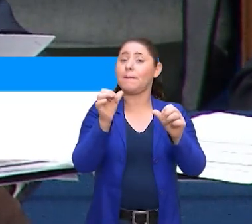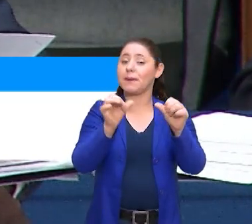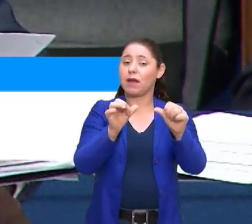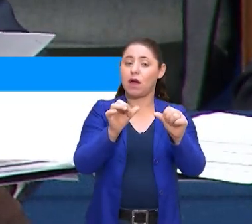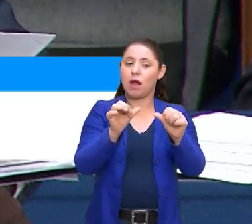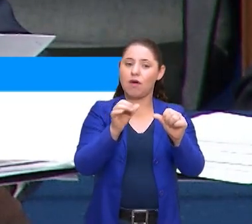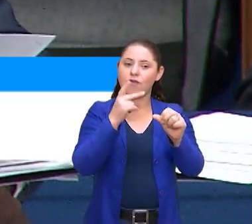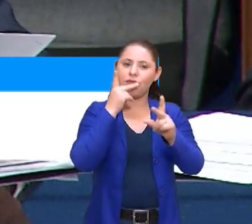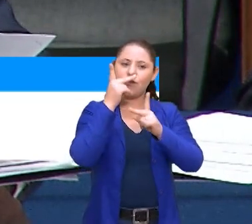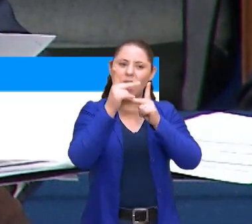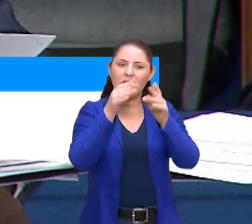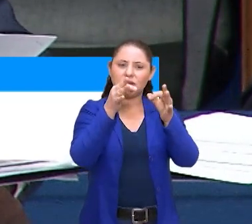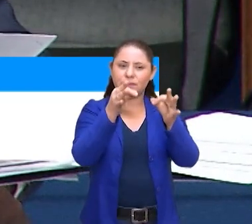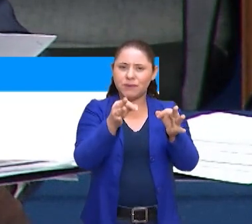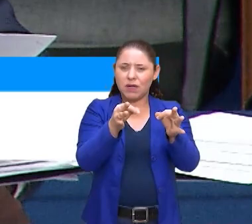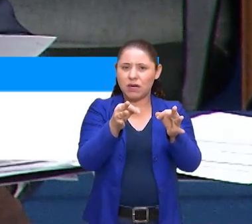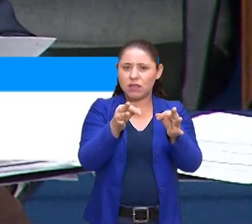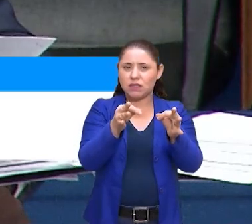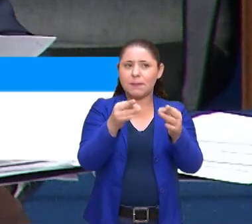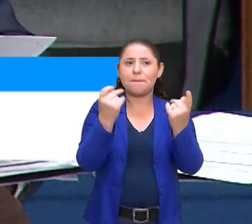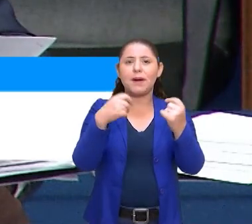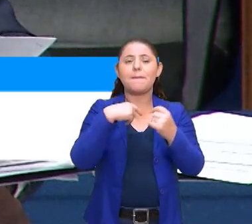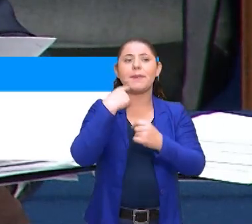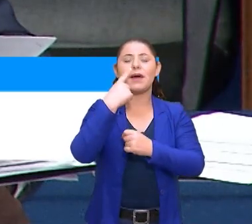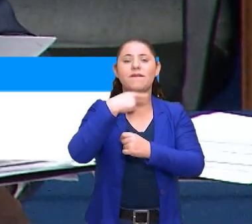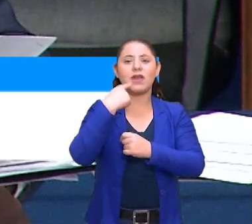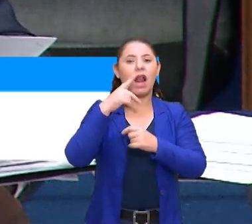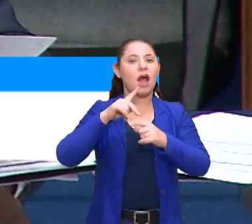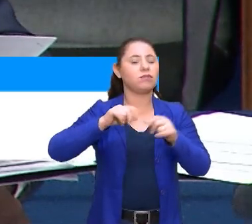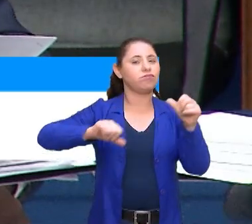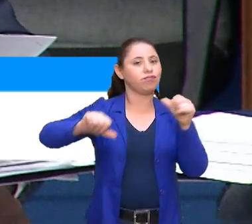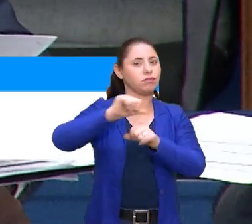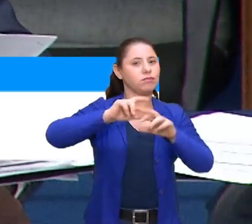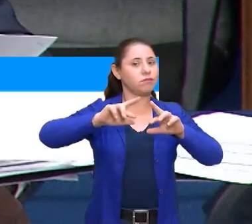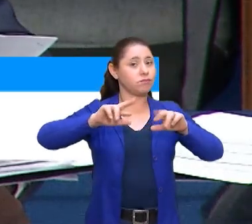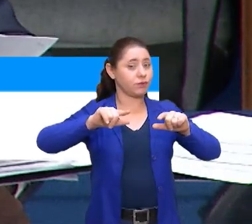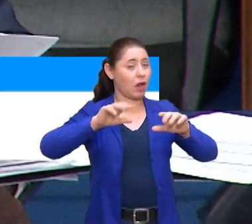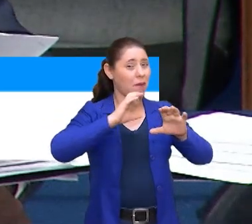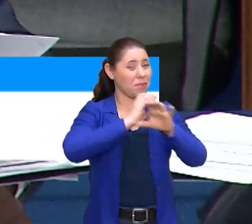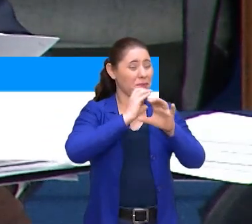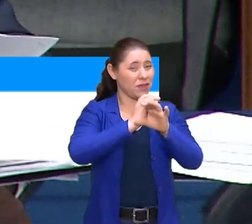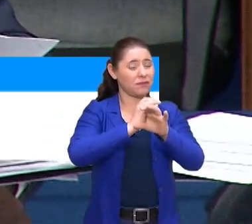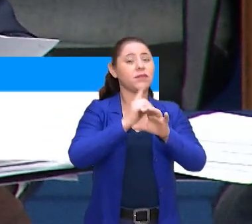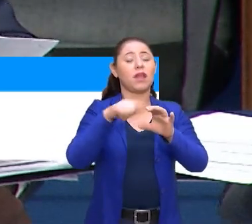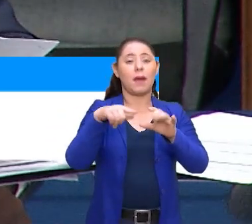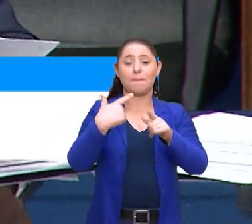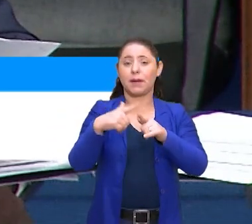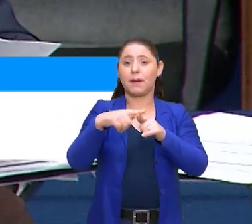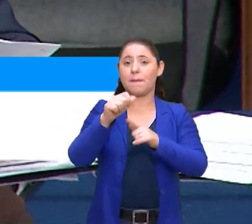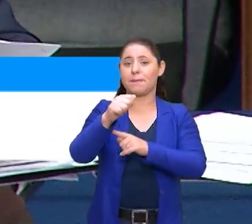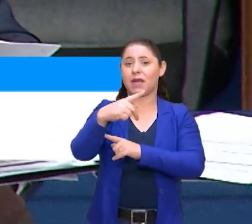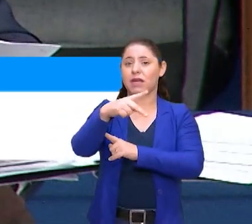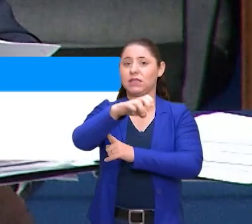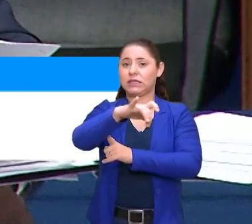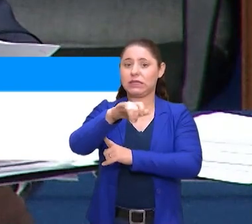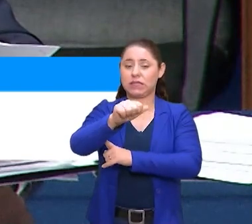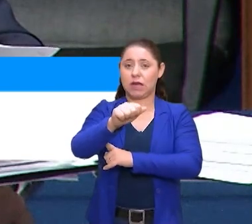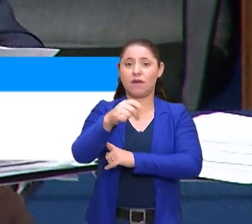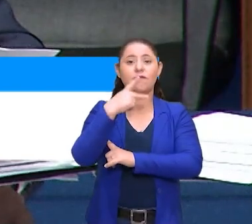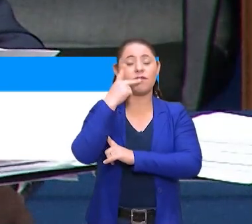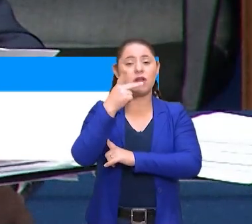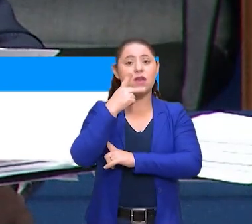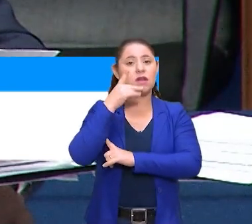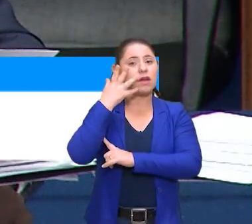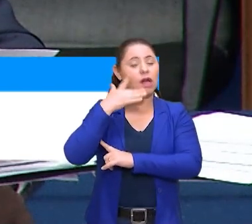no qual a precisão e a consistência dos movimentos necessários à fala ficam alteradas. A Semana de Informação de Conscientização sobre a apraxia